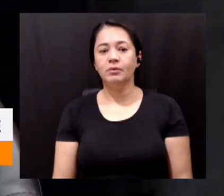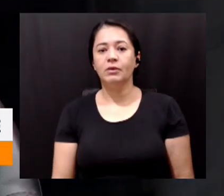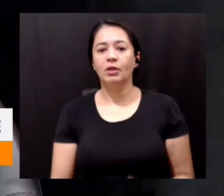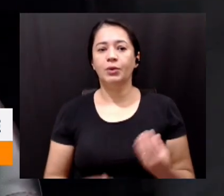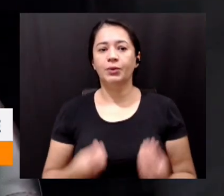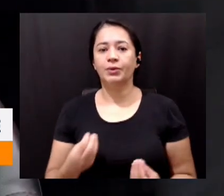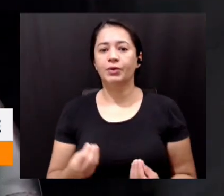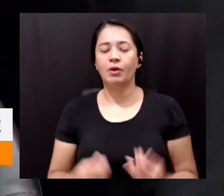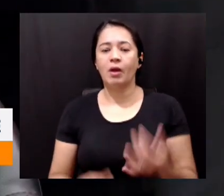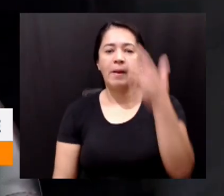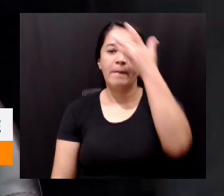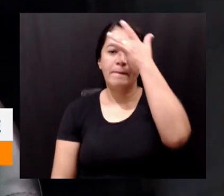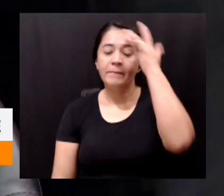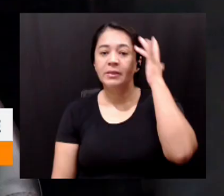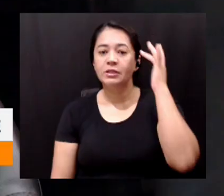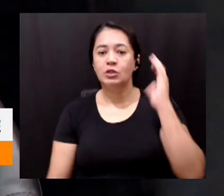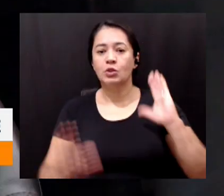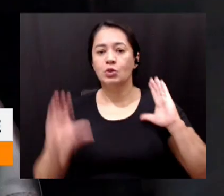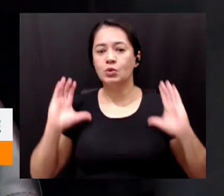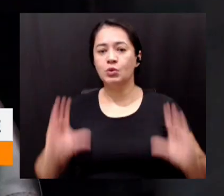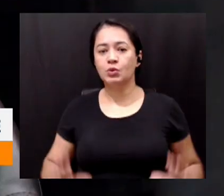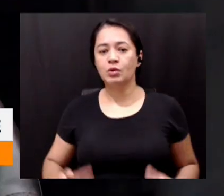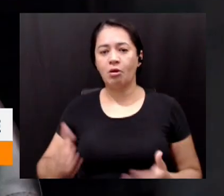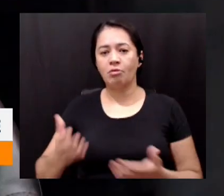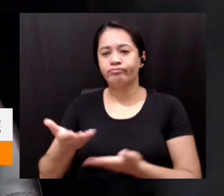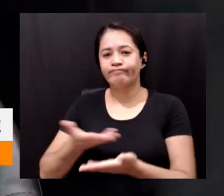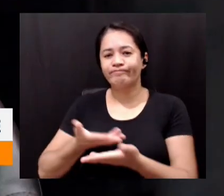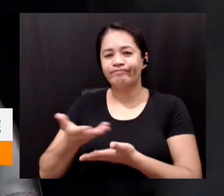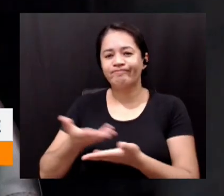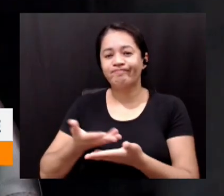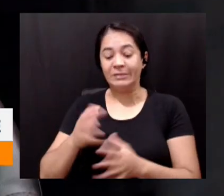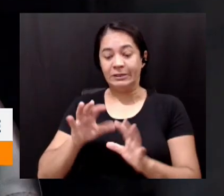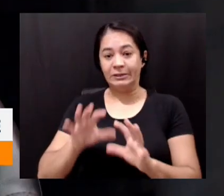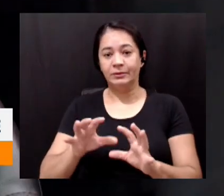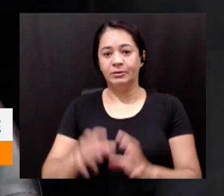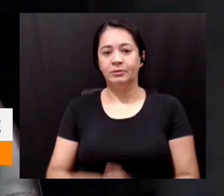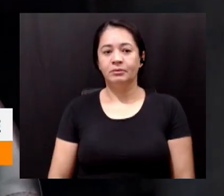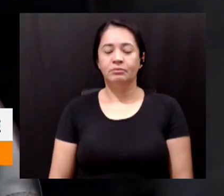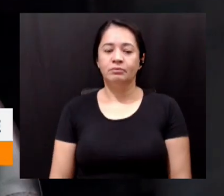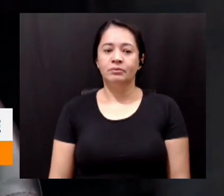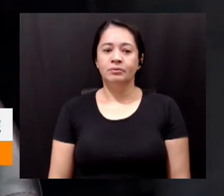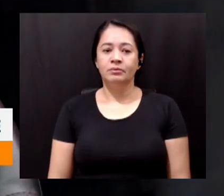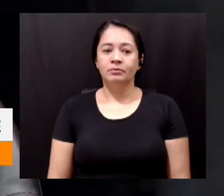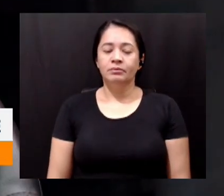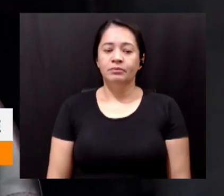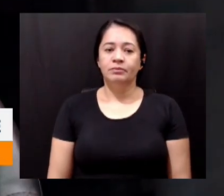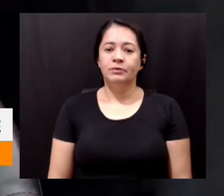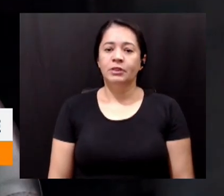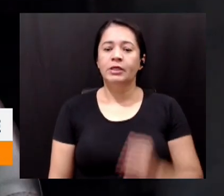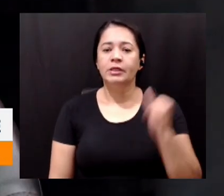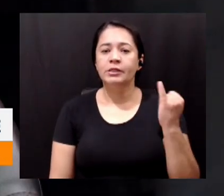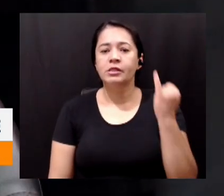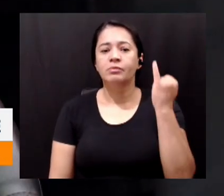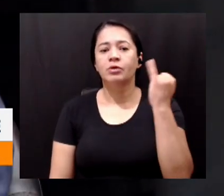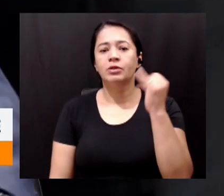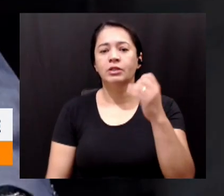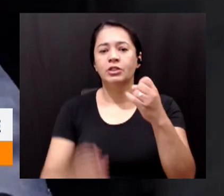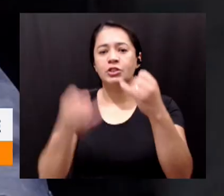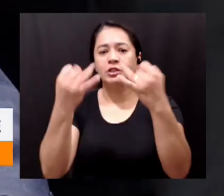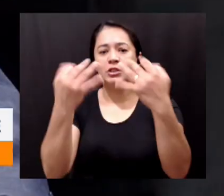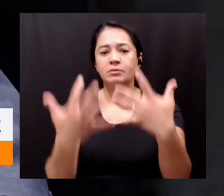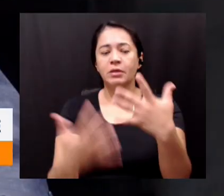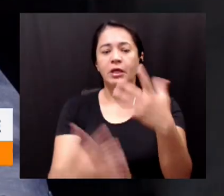né, de cidadãos que se envolvem com isso, né. E o que é importante esclarecer é que essas normas, né,